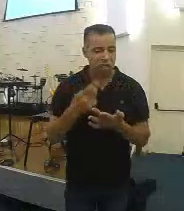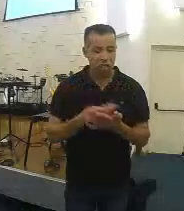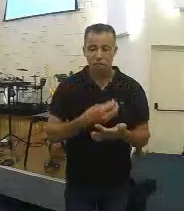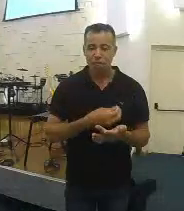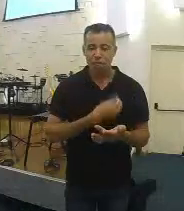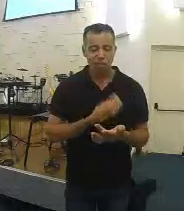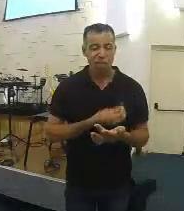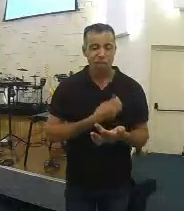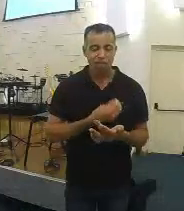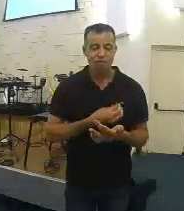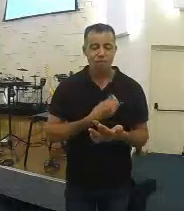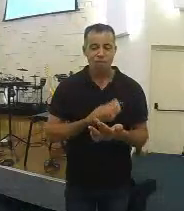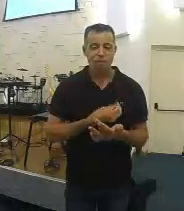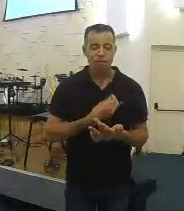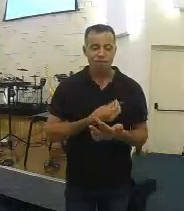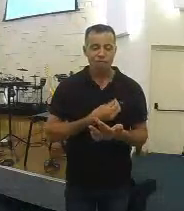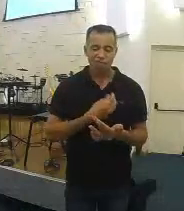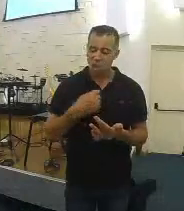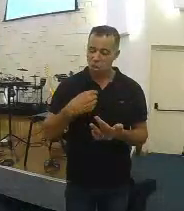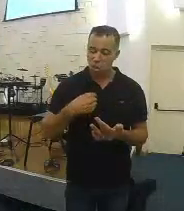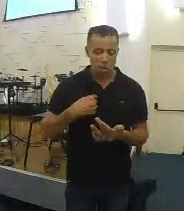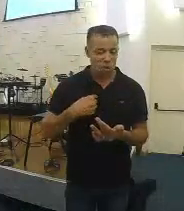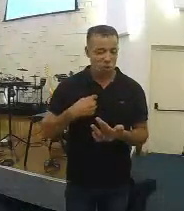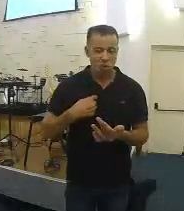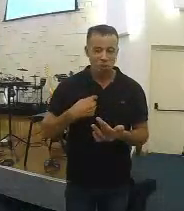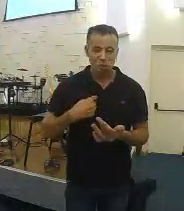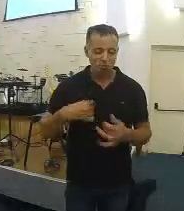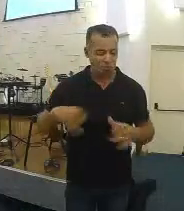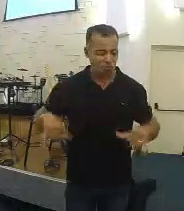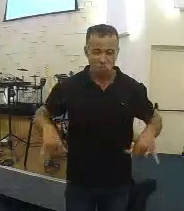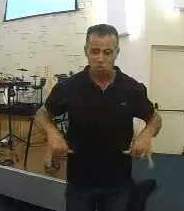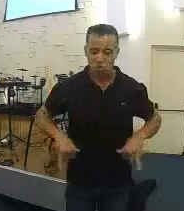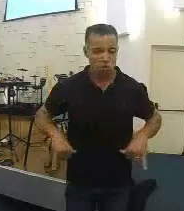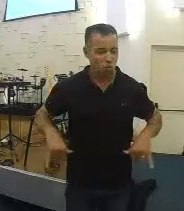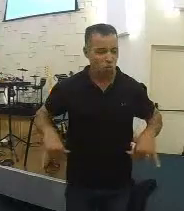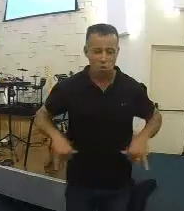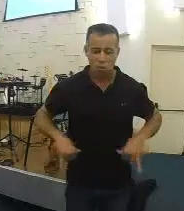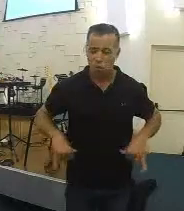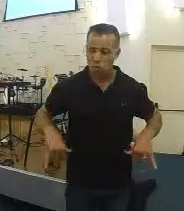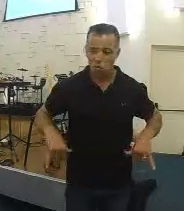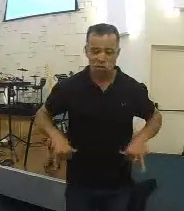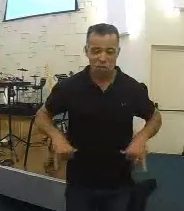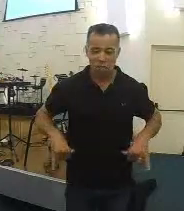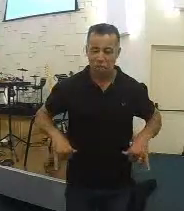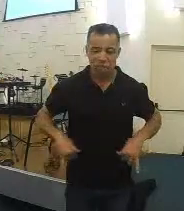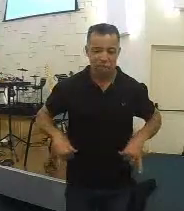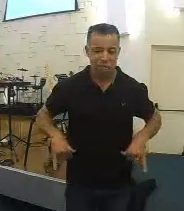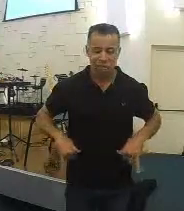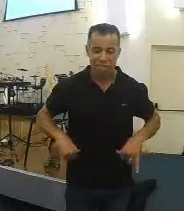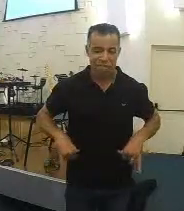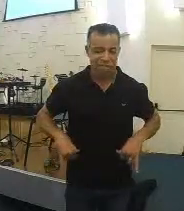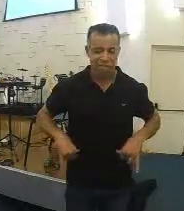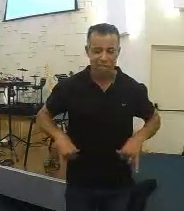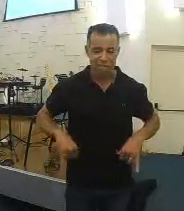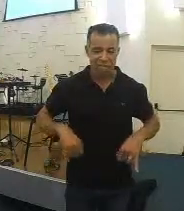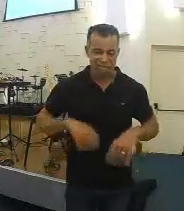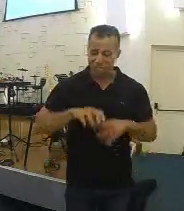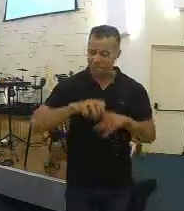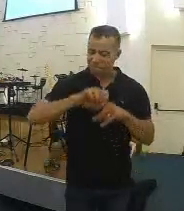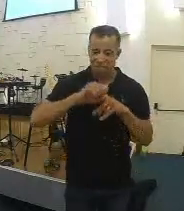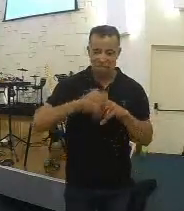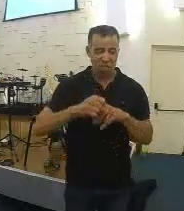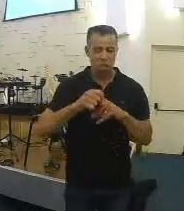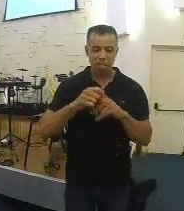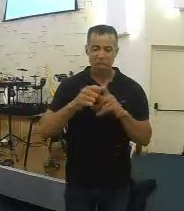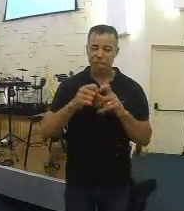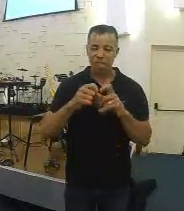para Cristo, mas voltou todo ferido, irmãos. Voltou todo fraturado, todo ensanguentado. E a igreja